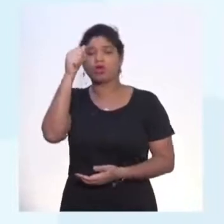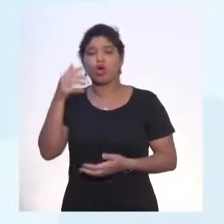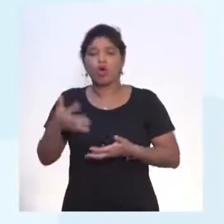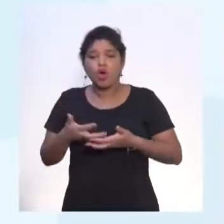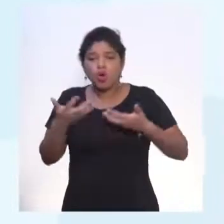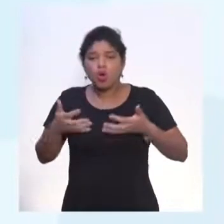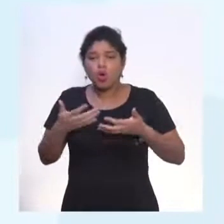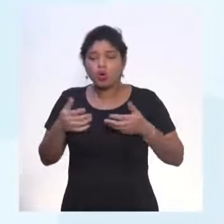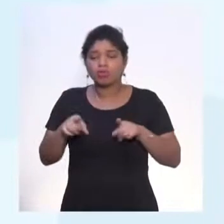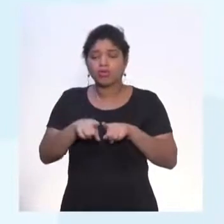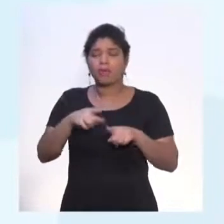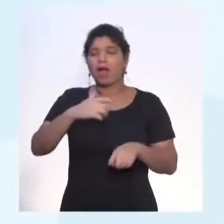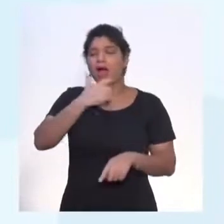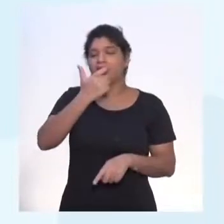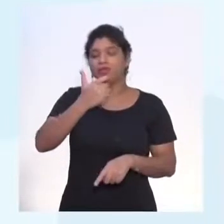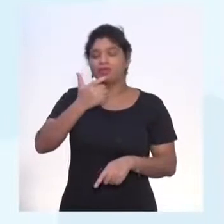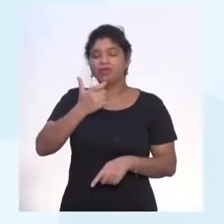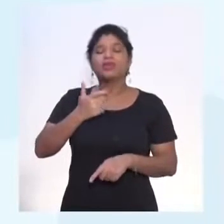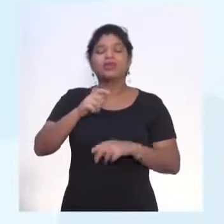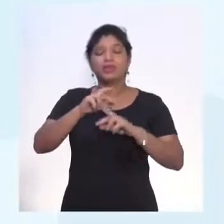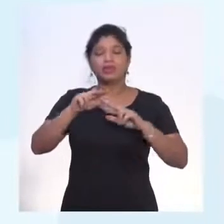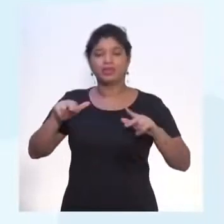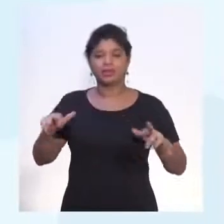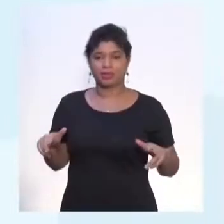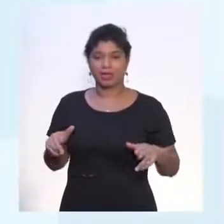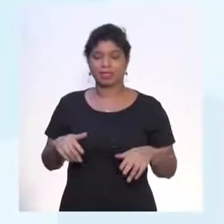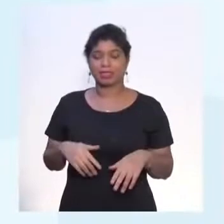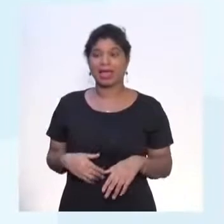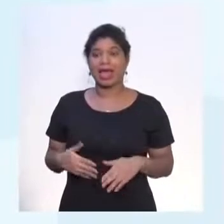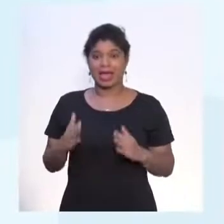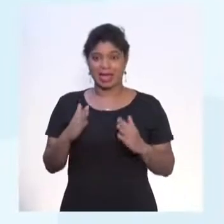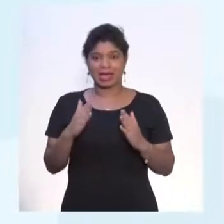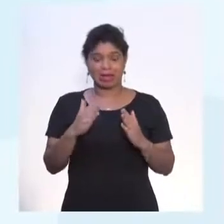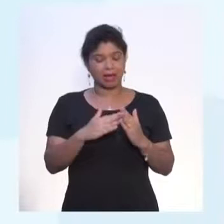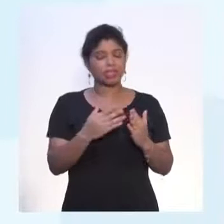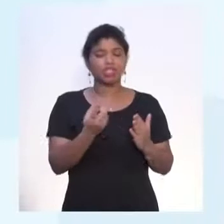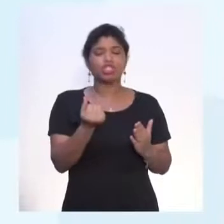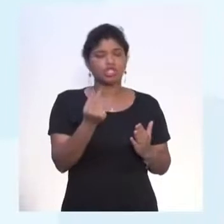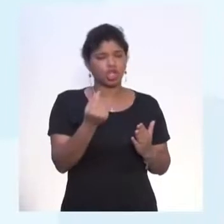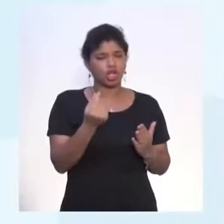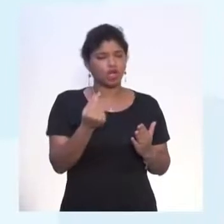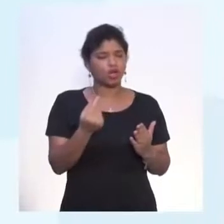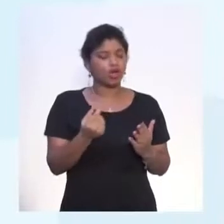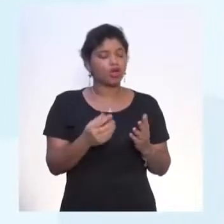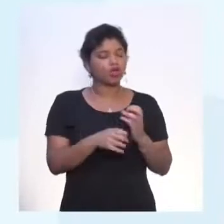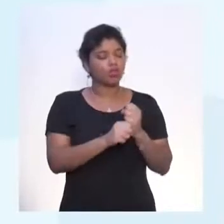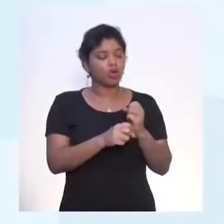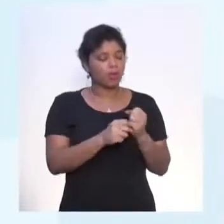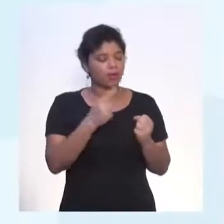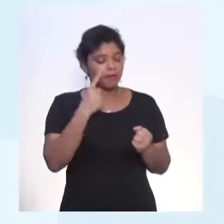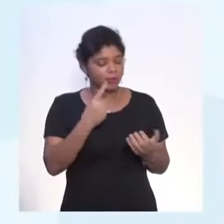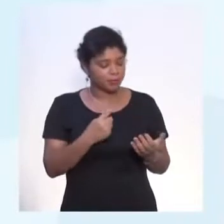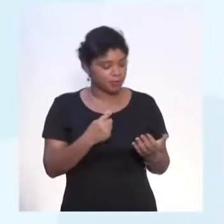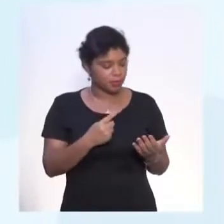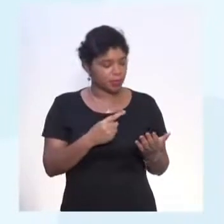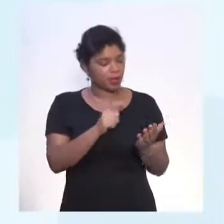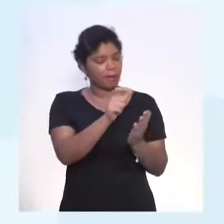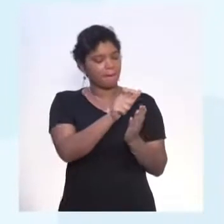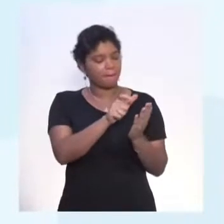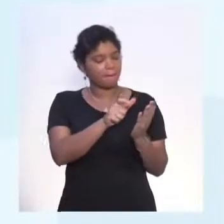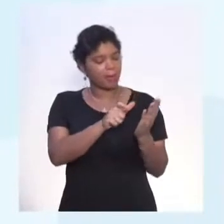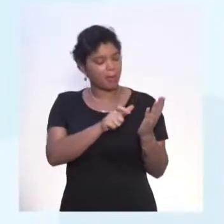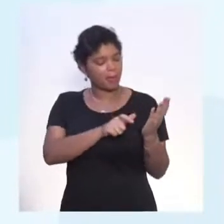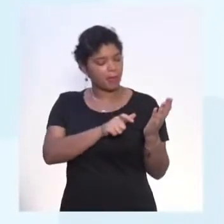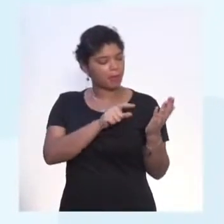ela verificou que havia gasto, no caso ao todo, né, do seu dinheiro. Ela encontrou na nota fiscal o seguinte,